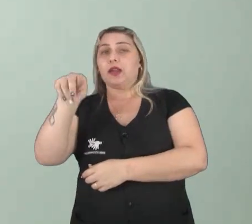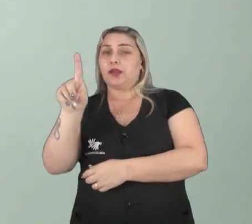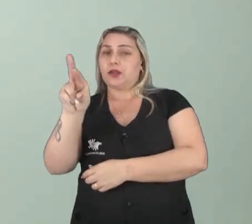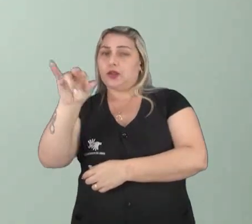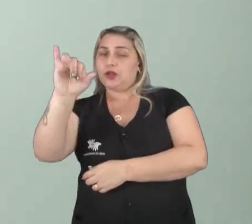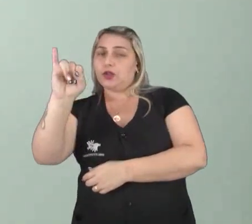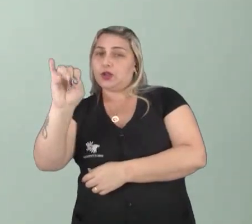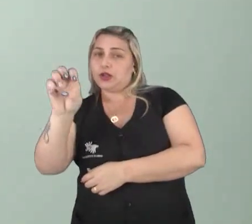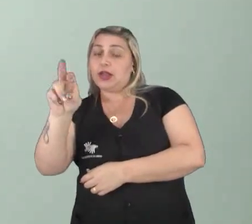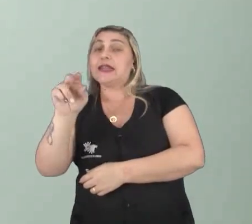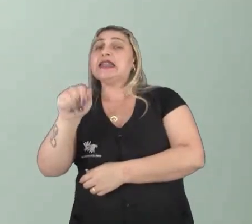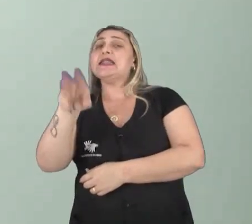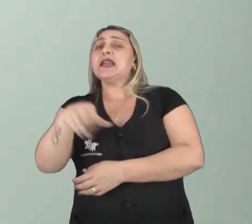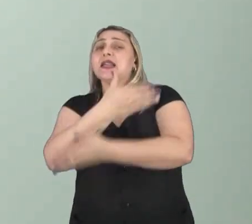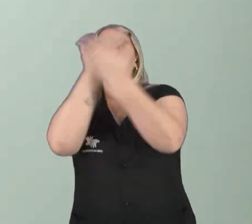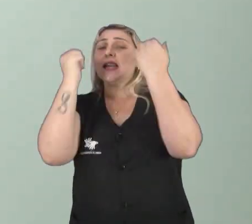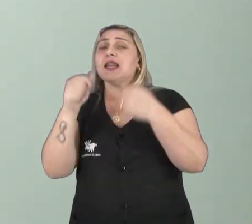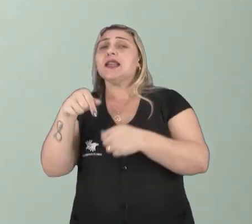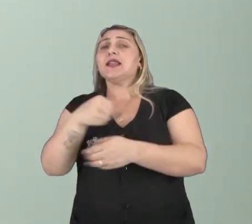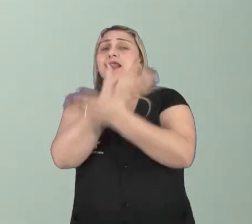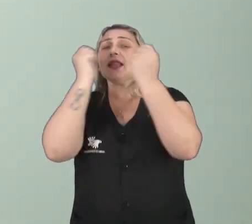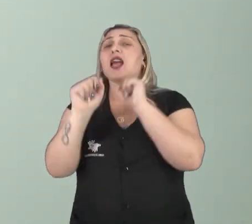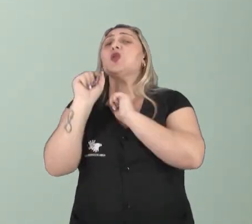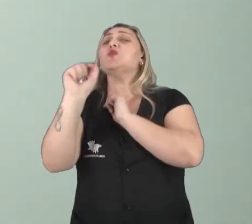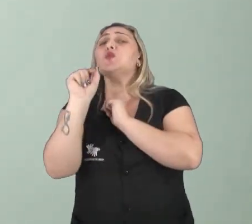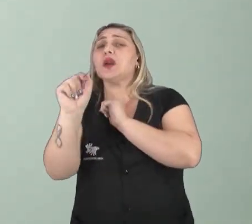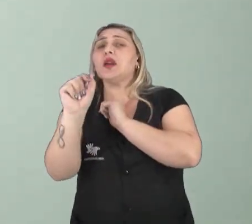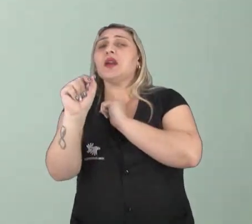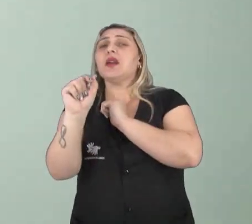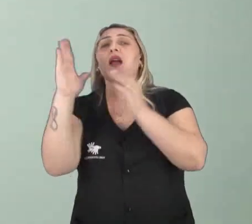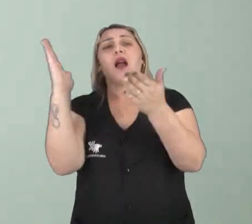esquece, esquece de alguma coisa. Lembra-se, tá?